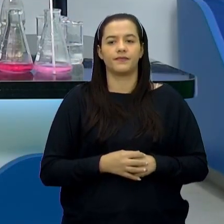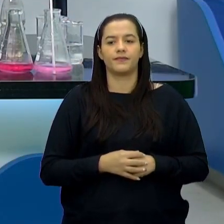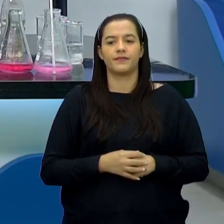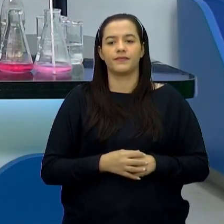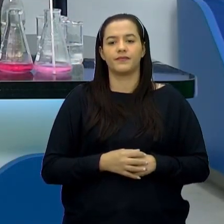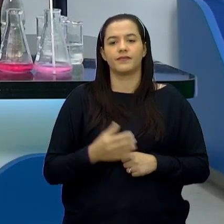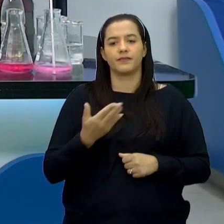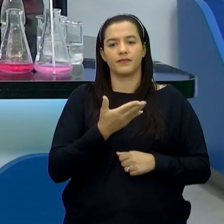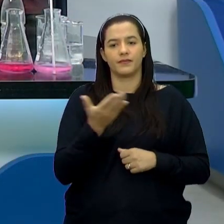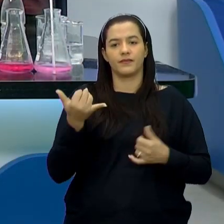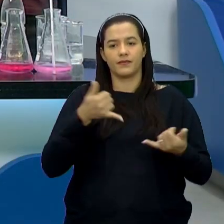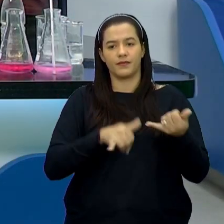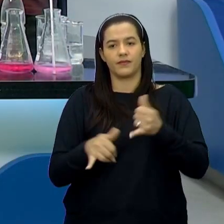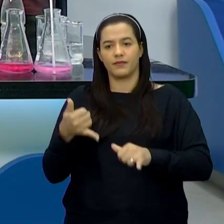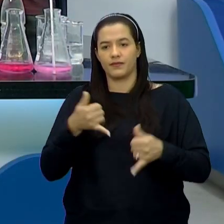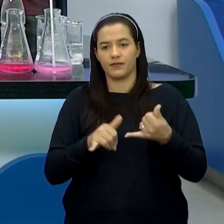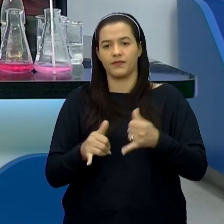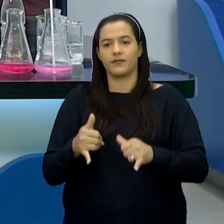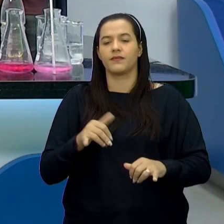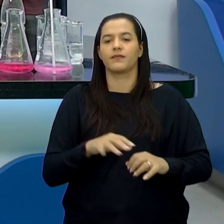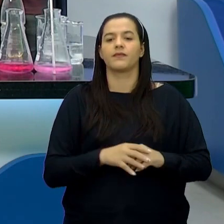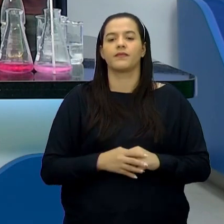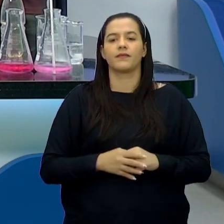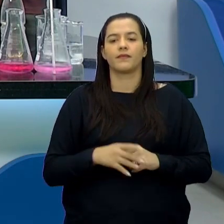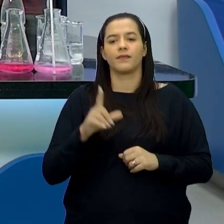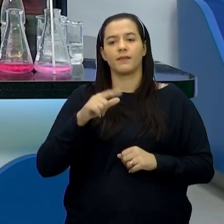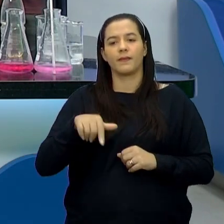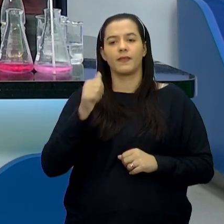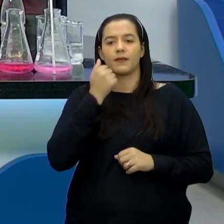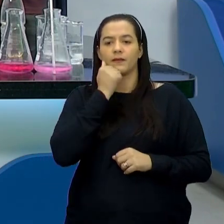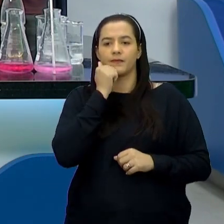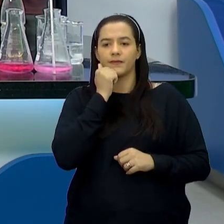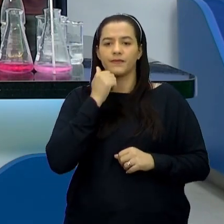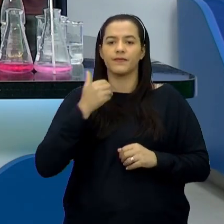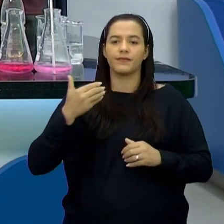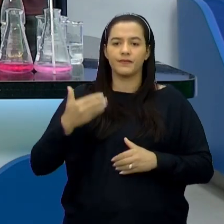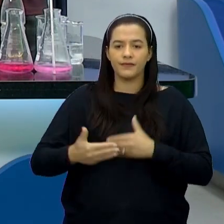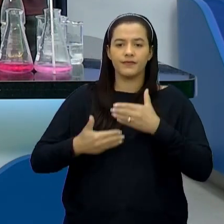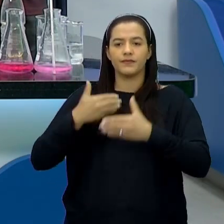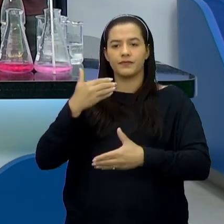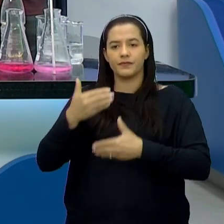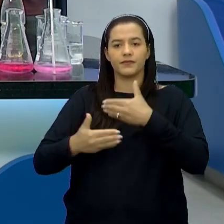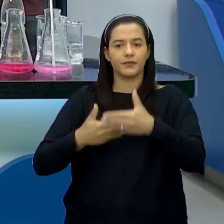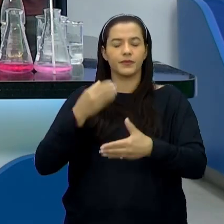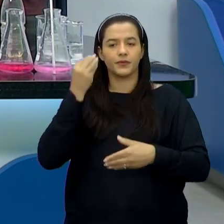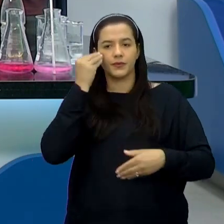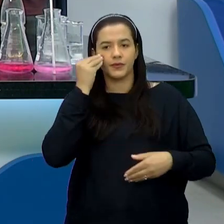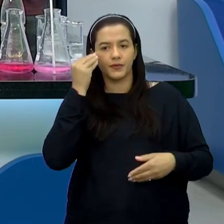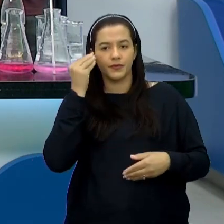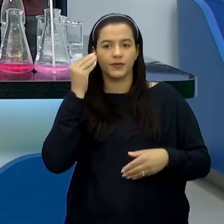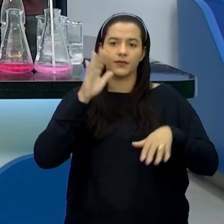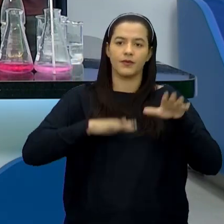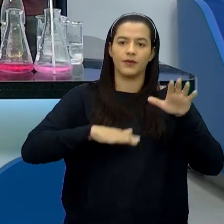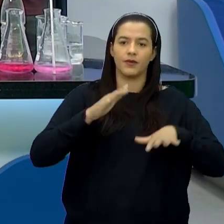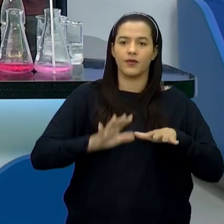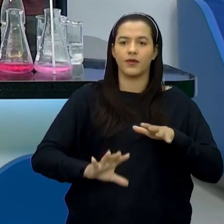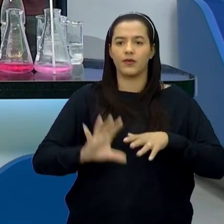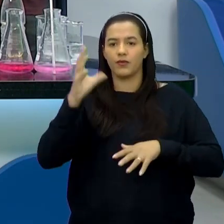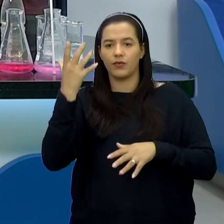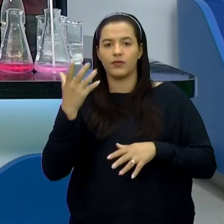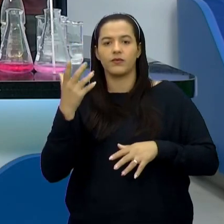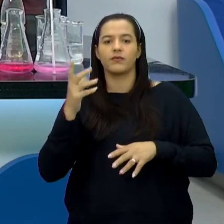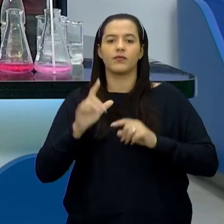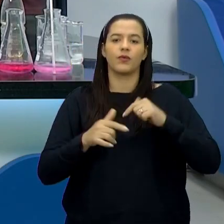gente, química é assim, né? A ciência é assim, você sempre tem que fazer os experimentos, uma hora dá certo, outra